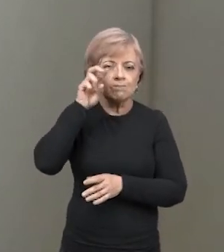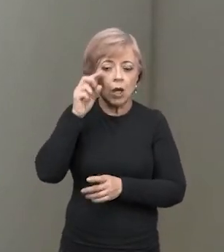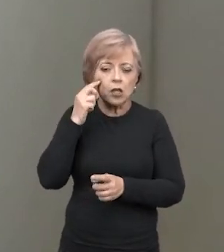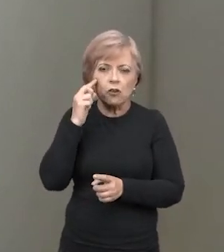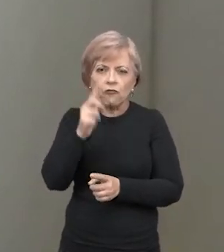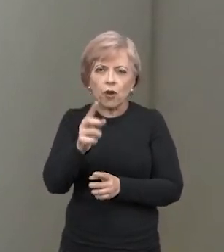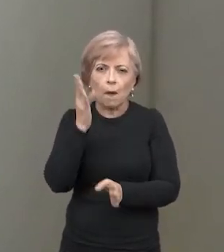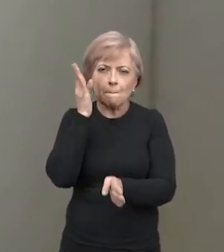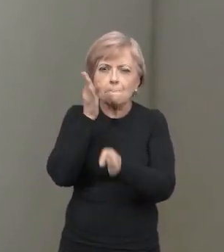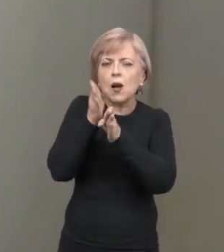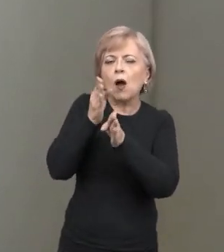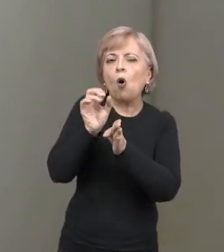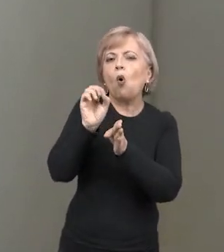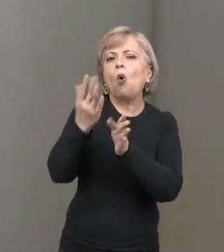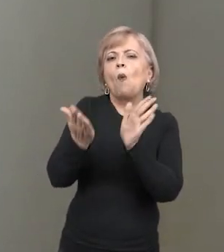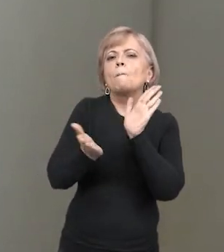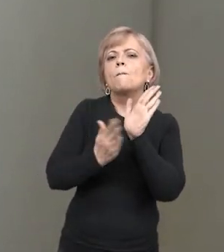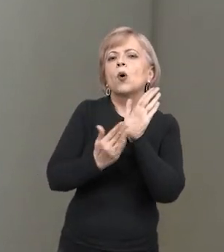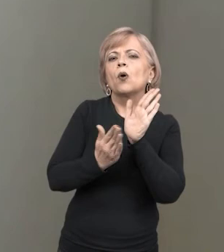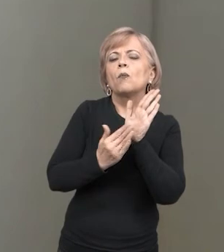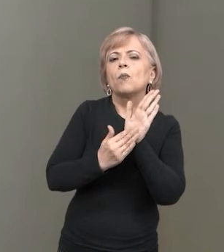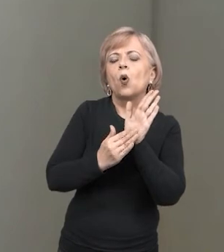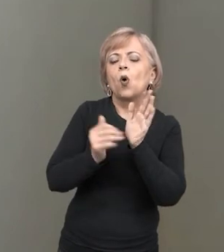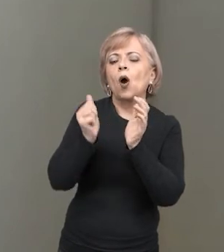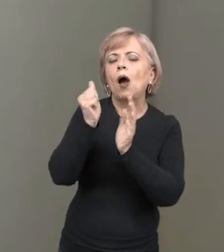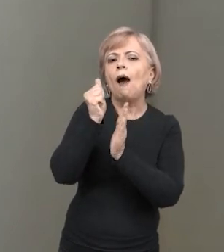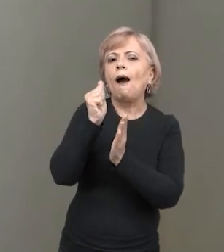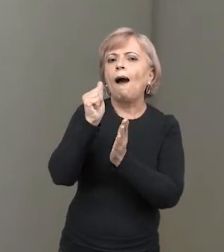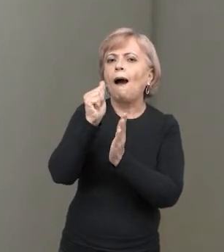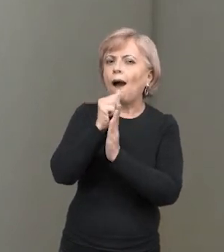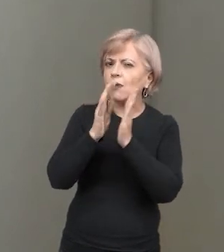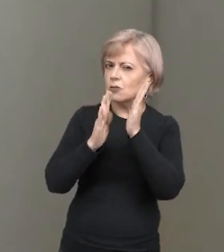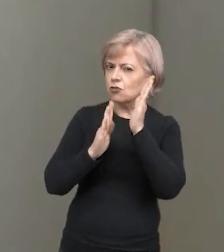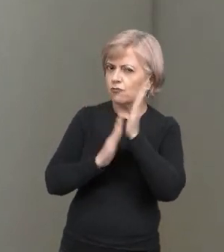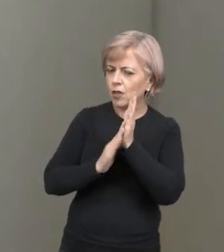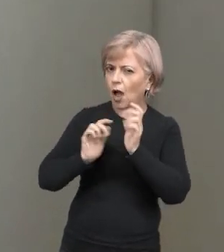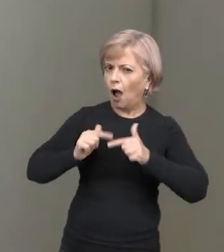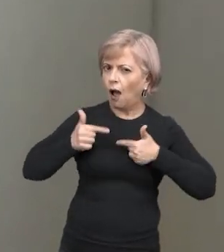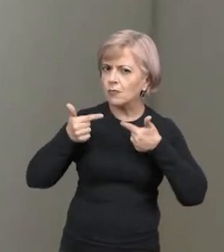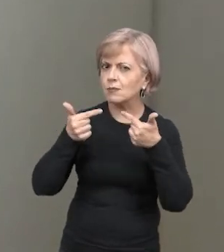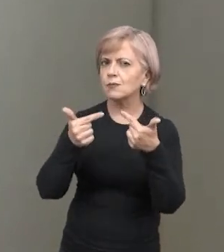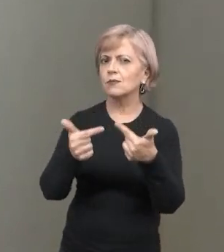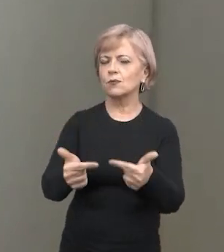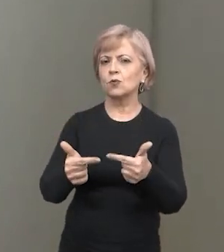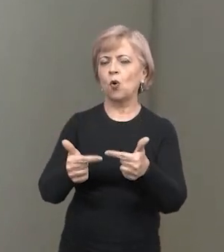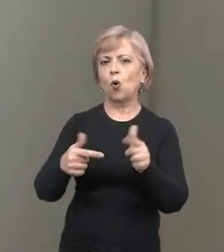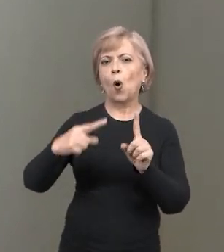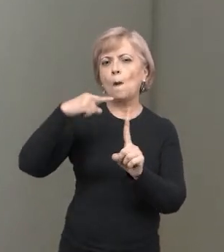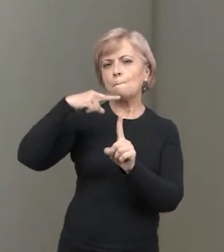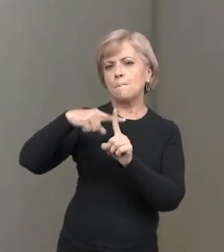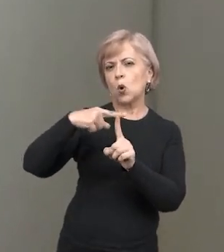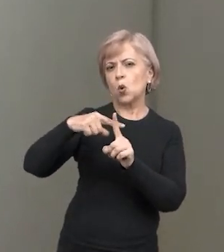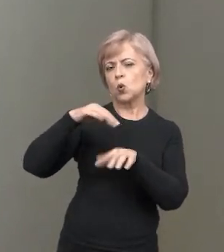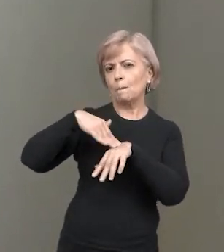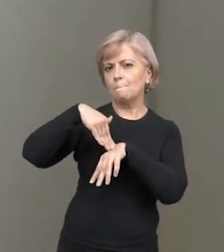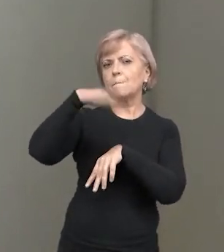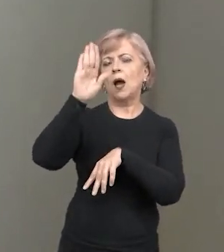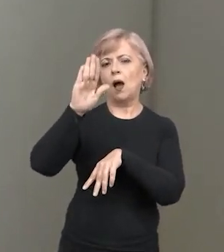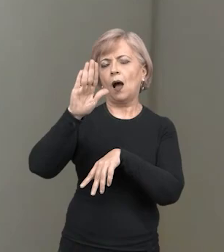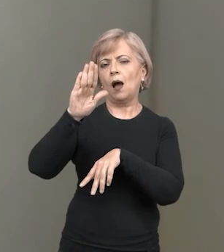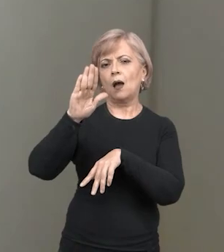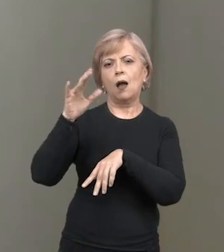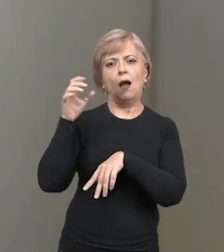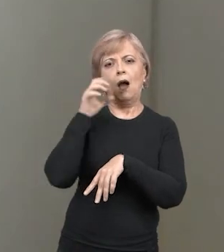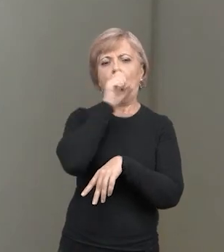ou de propor uma atividade, ações mais positivas, mais eficazes, mais